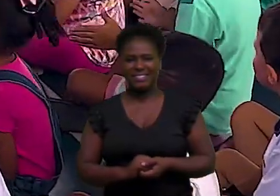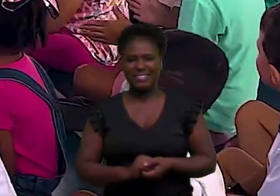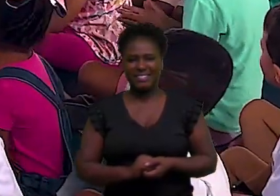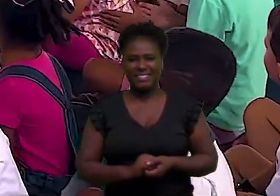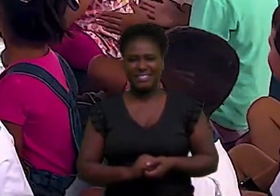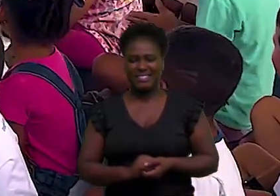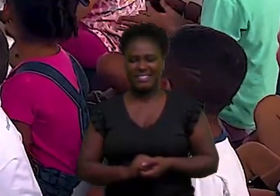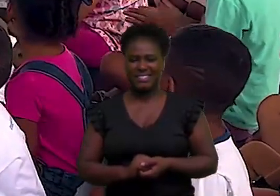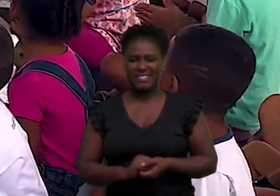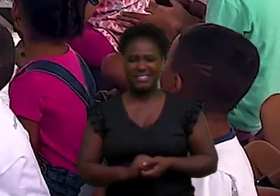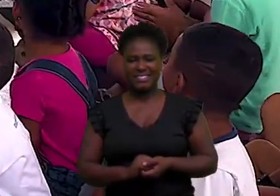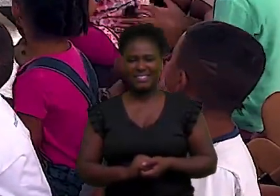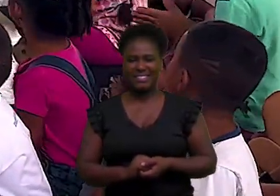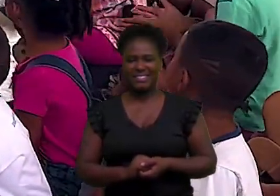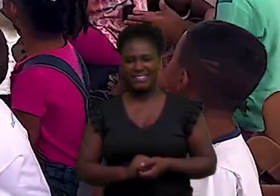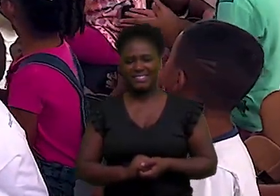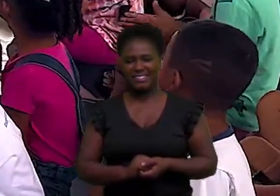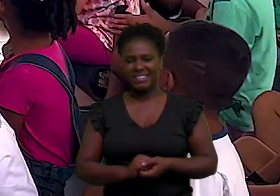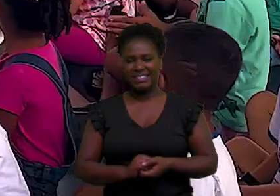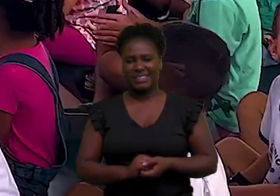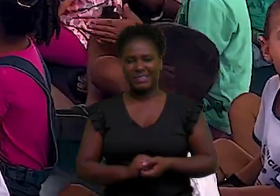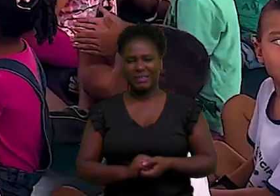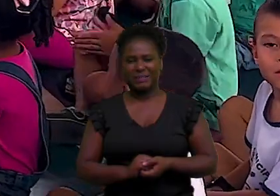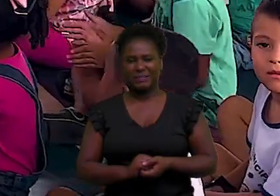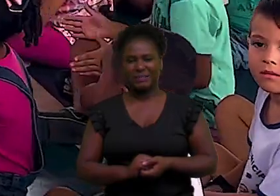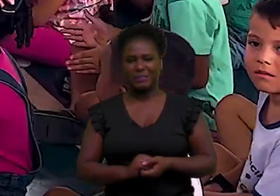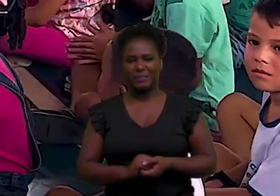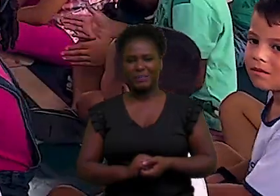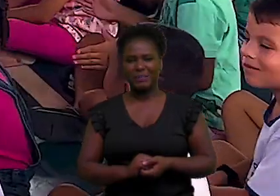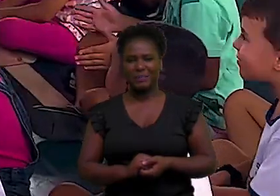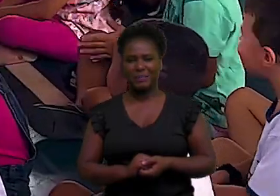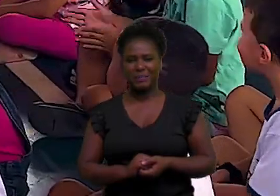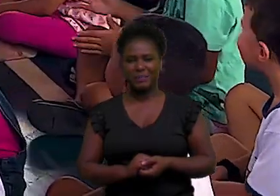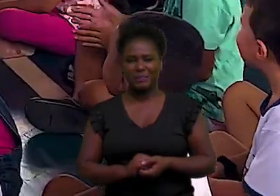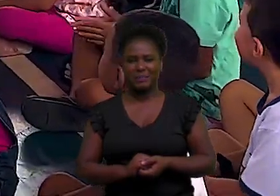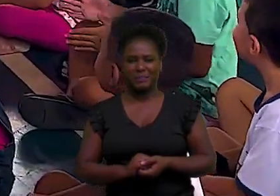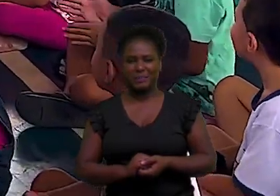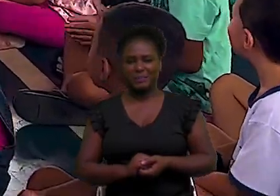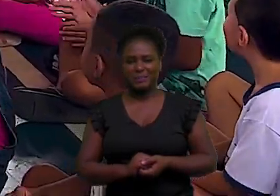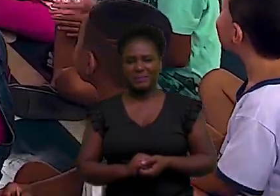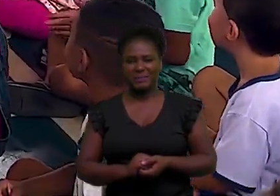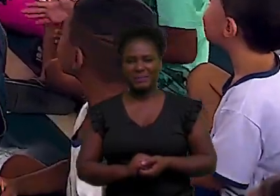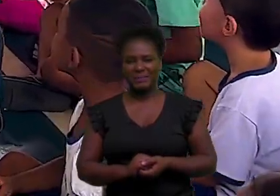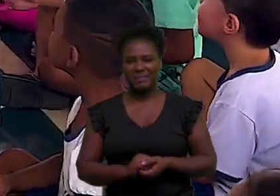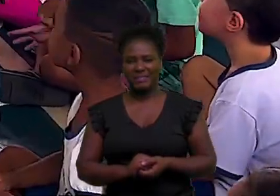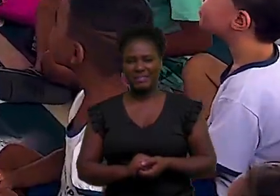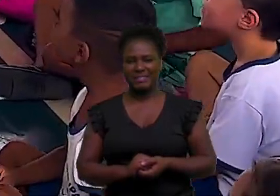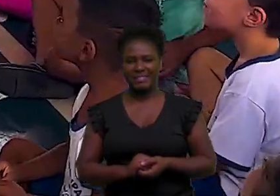Thank you.